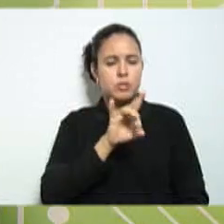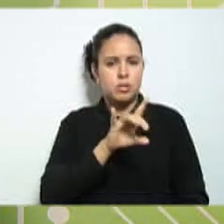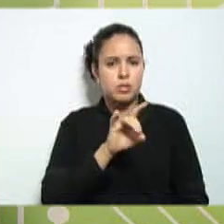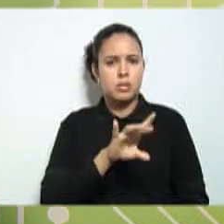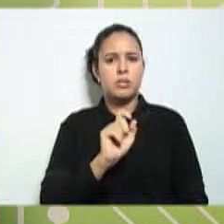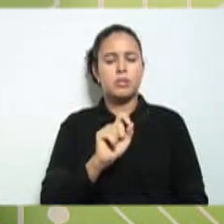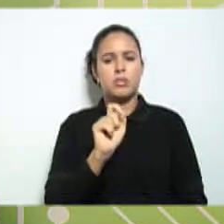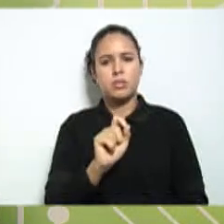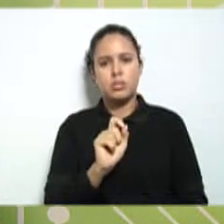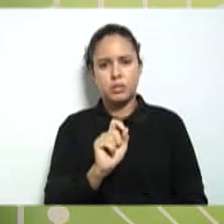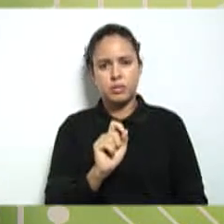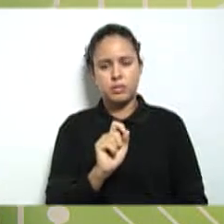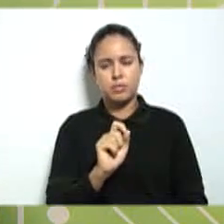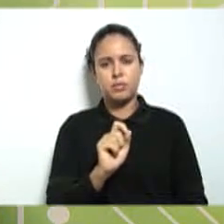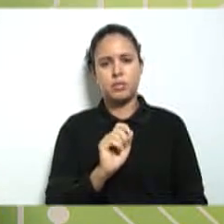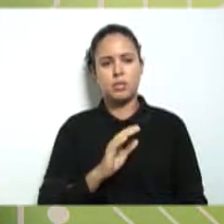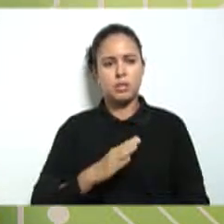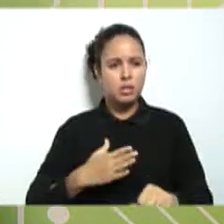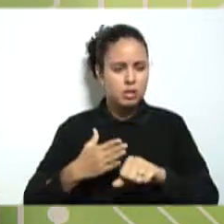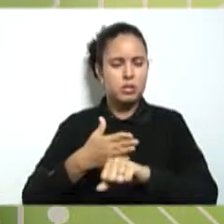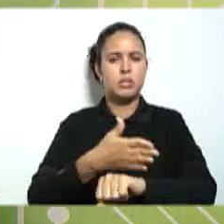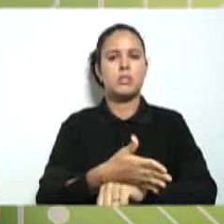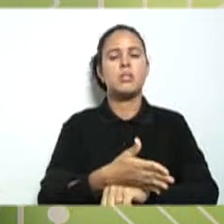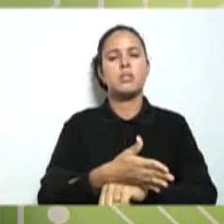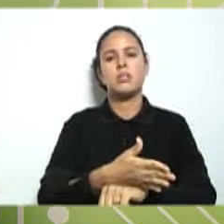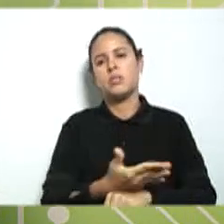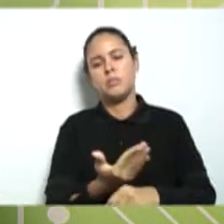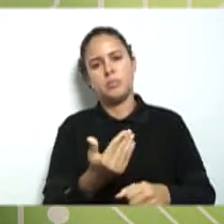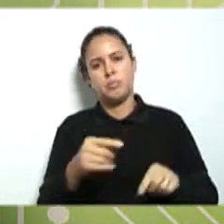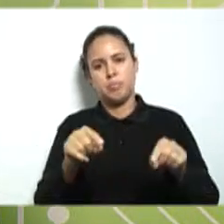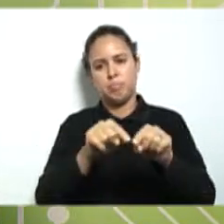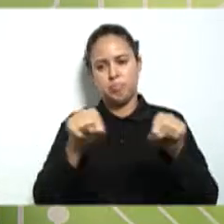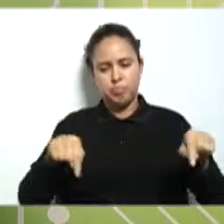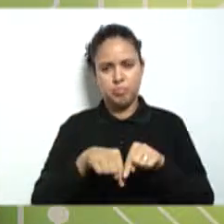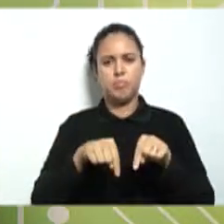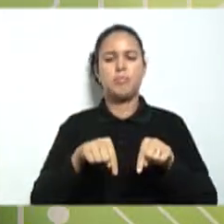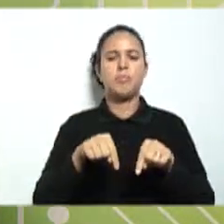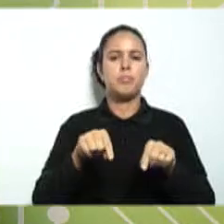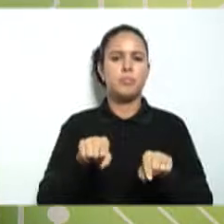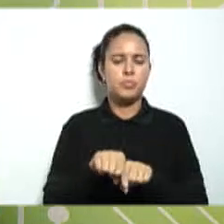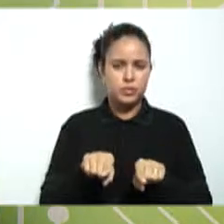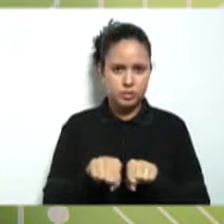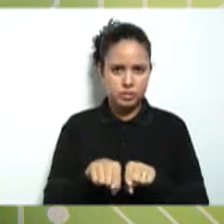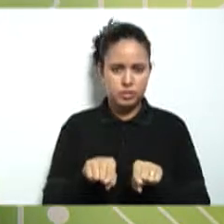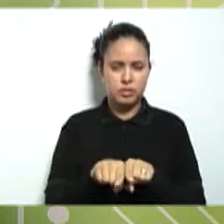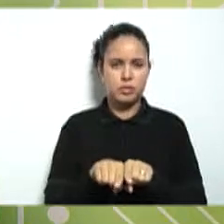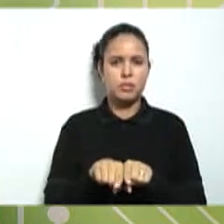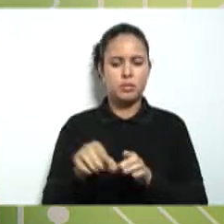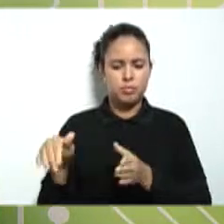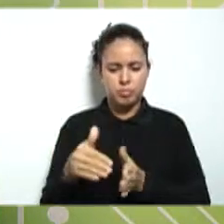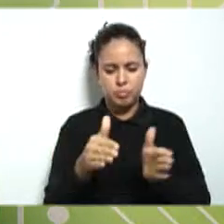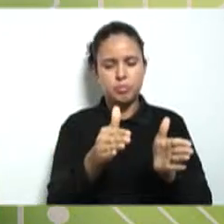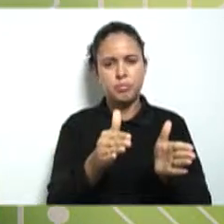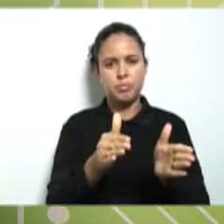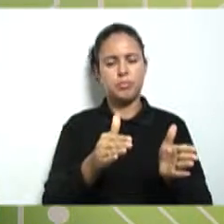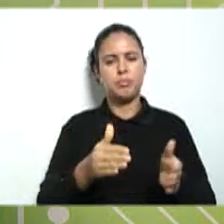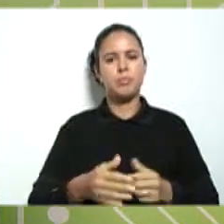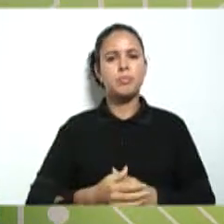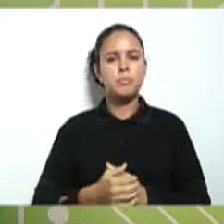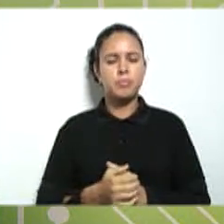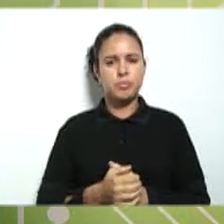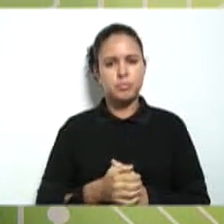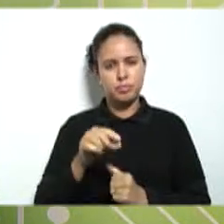esse potencial, chegar até uma cachoeira, até uma prainha de rio, chegar até os lugares onde tem realmente atrações turísticas do nosso país,